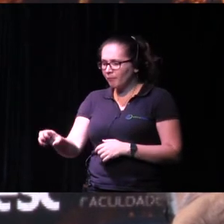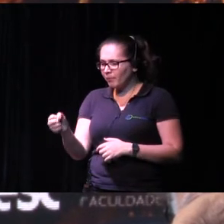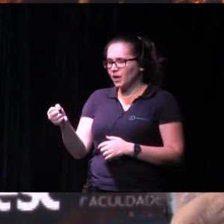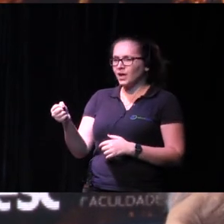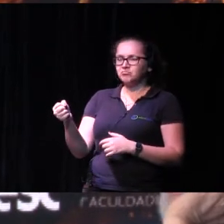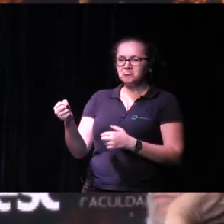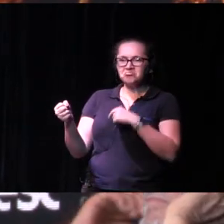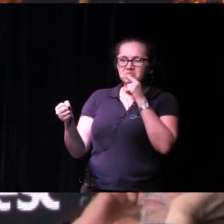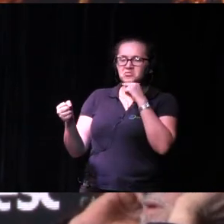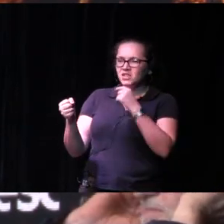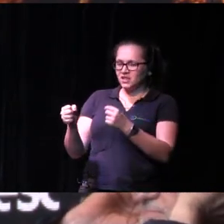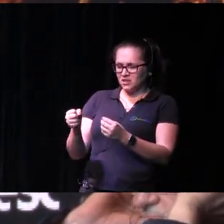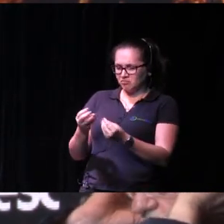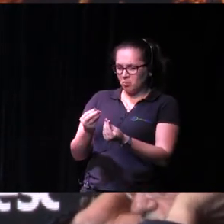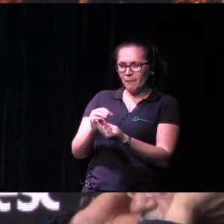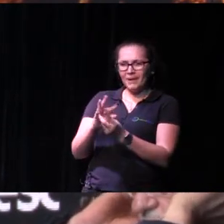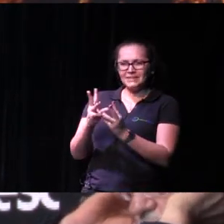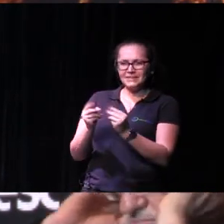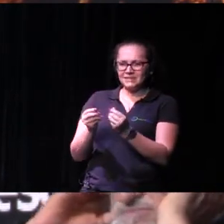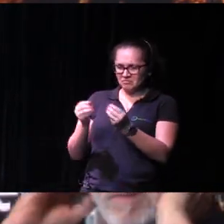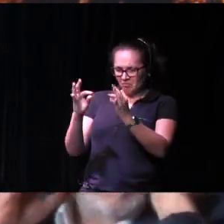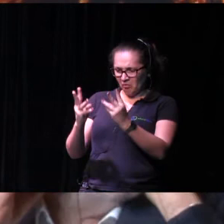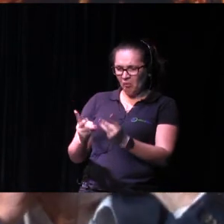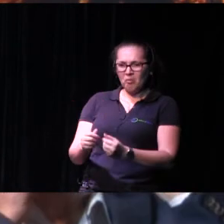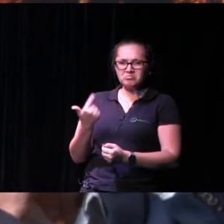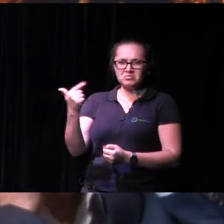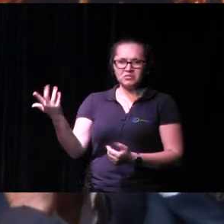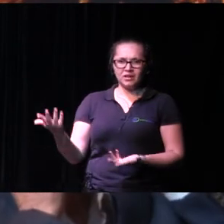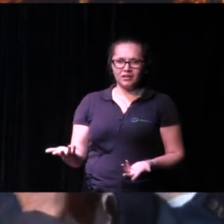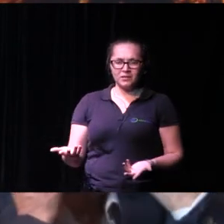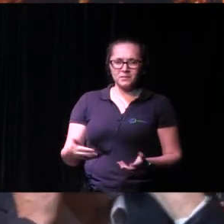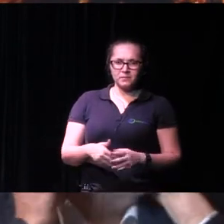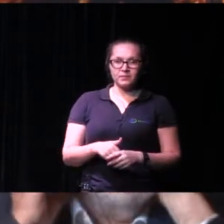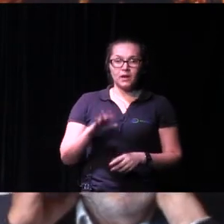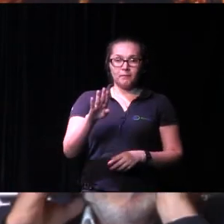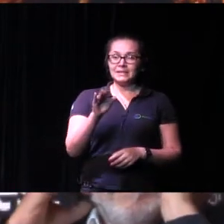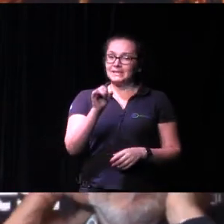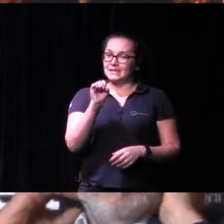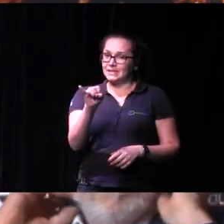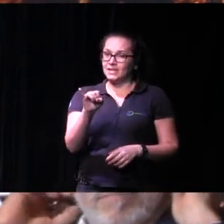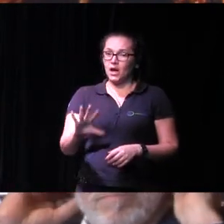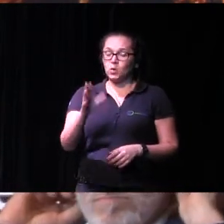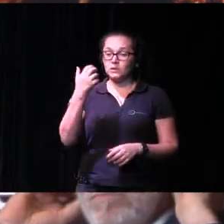uma massa sem forma. mas, quando se tem claro,